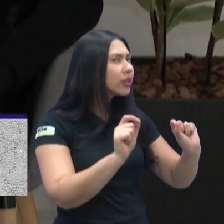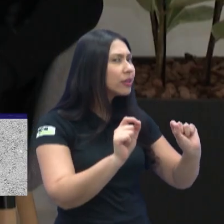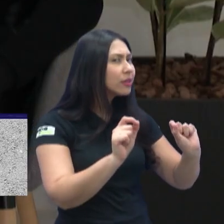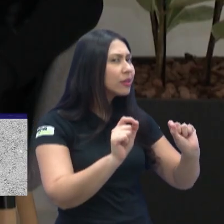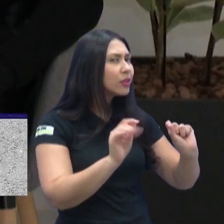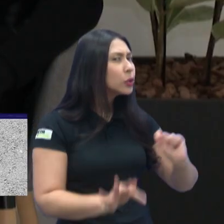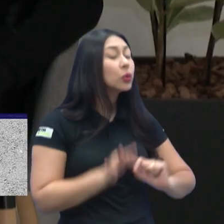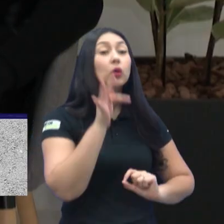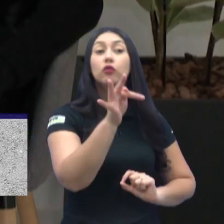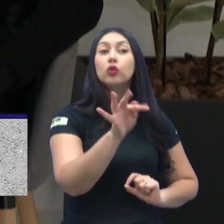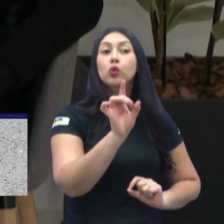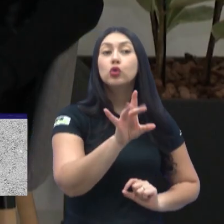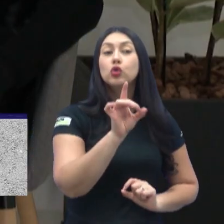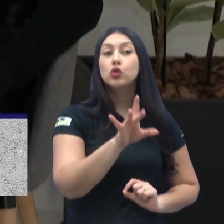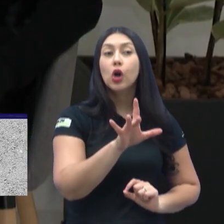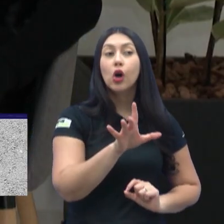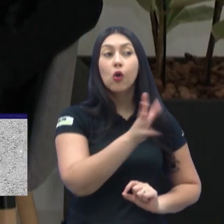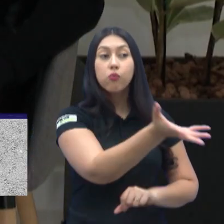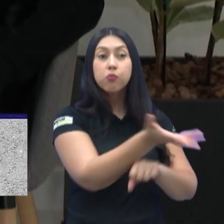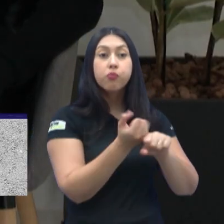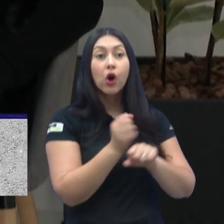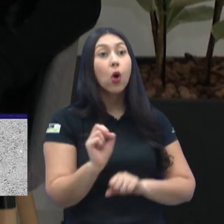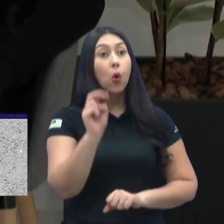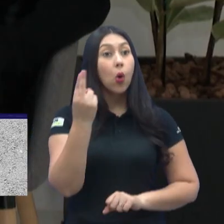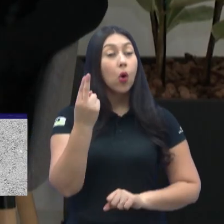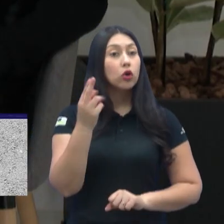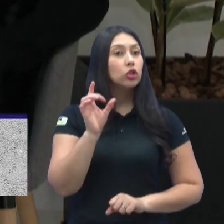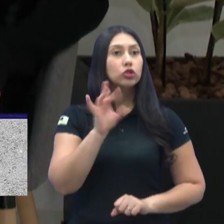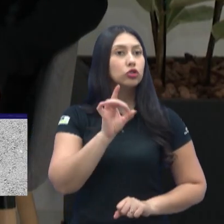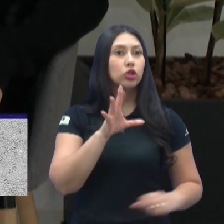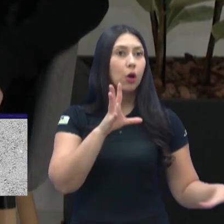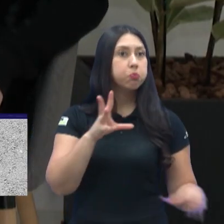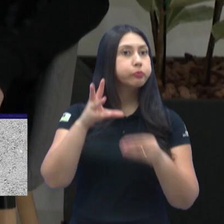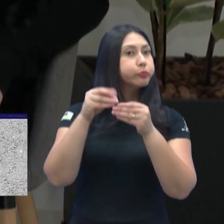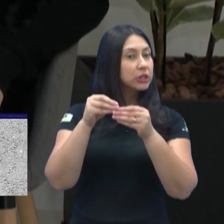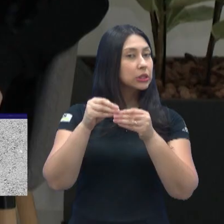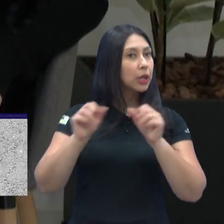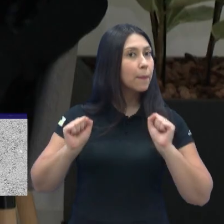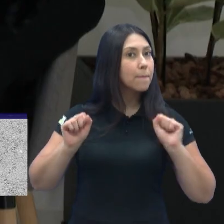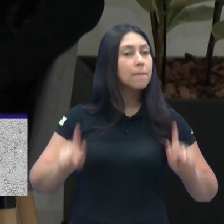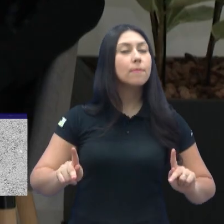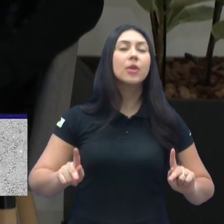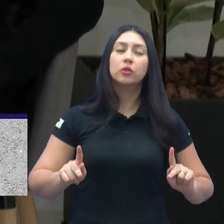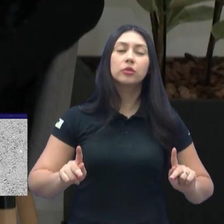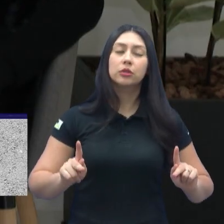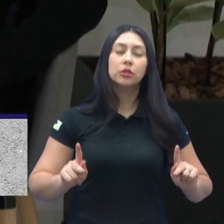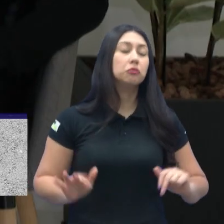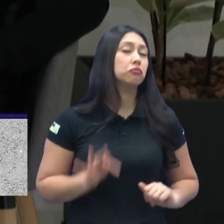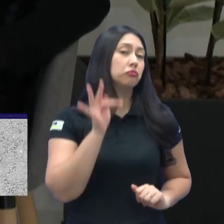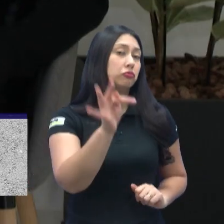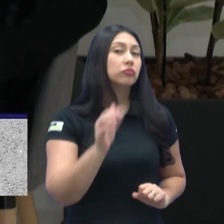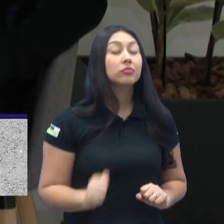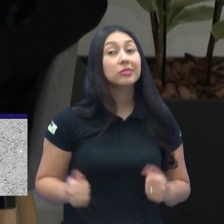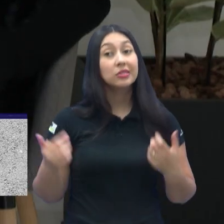futuro viver só com esse valor da previdência? Ou você acha que é um complemento mesmo em relação à sua aposentadoria quando você estiver mais velho?